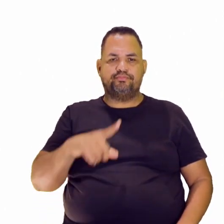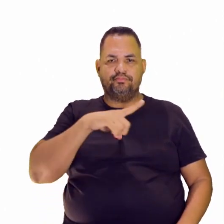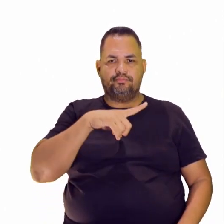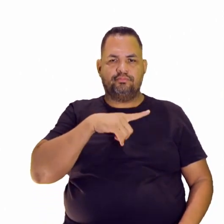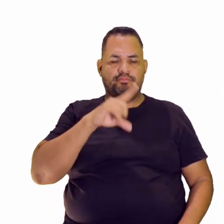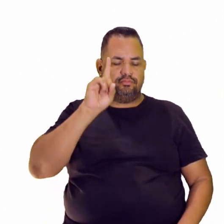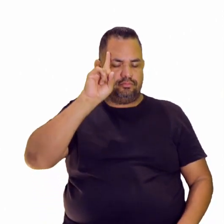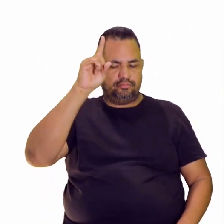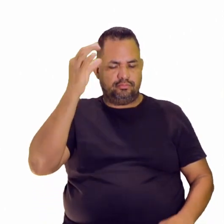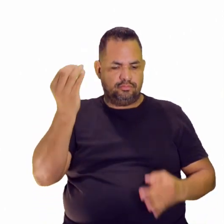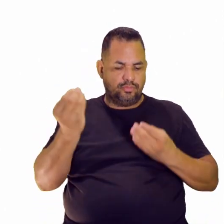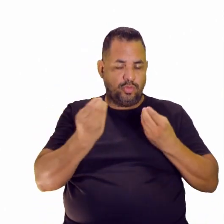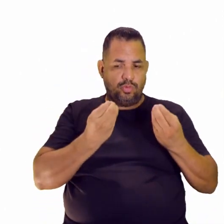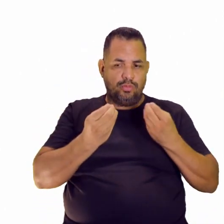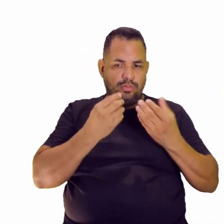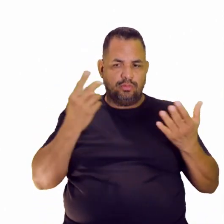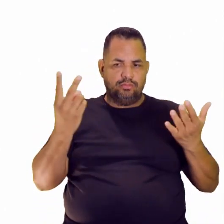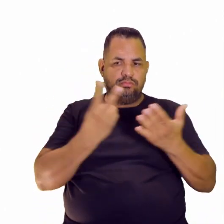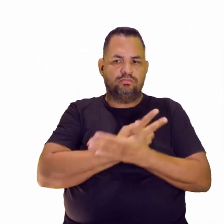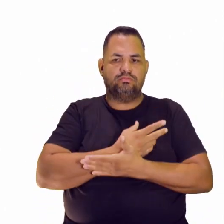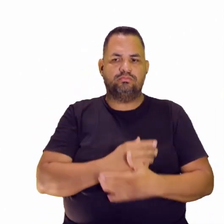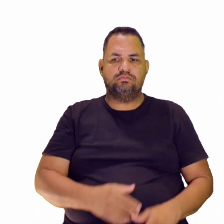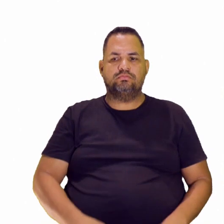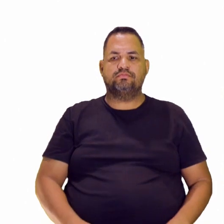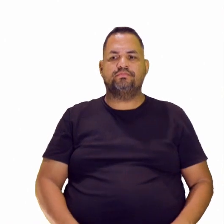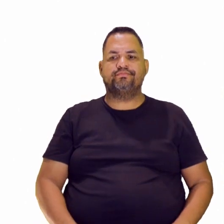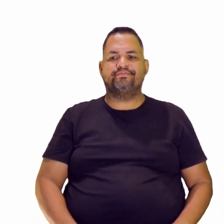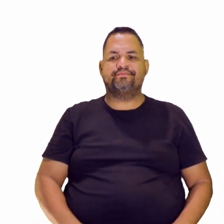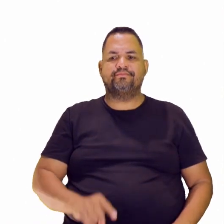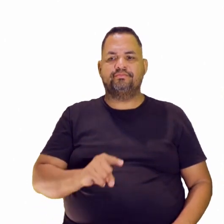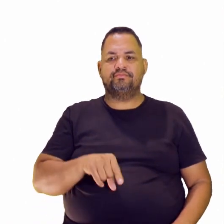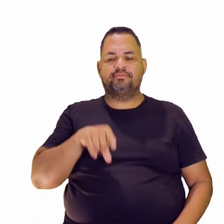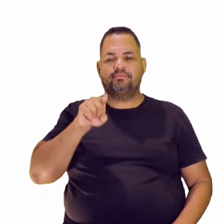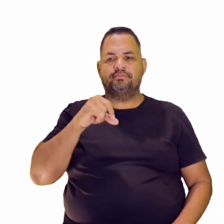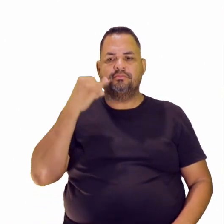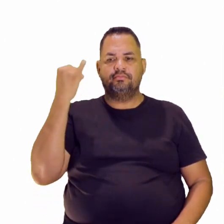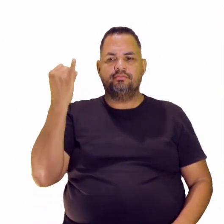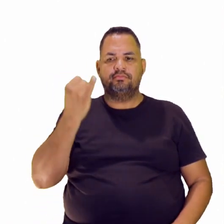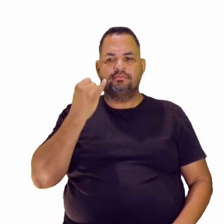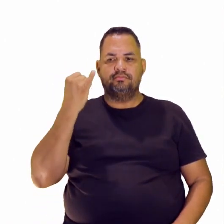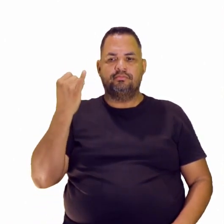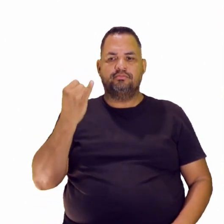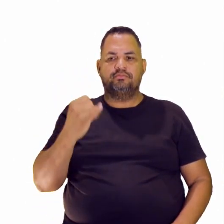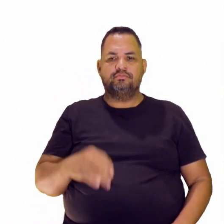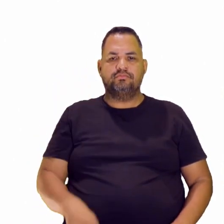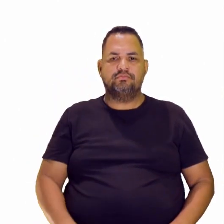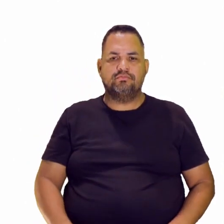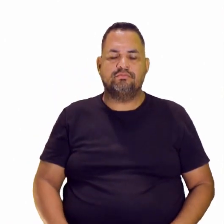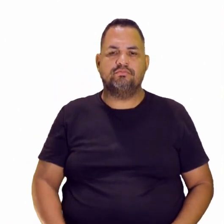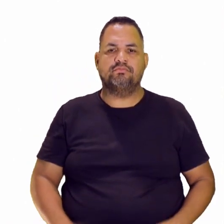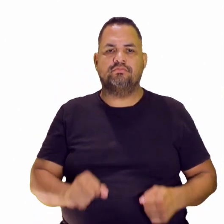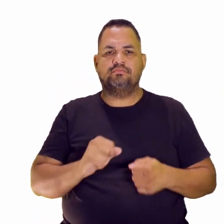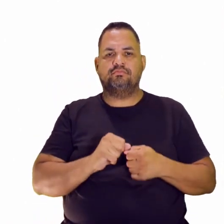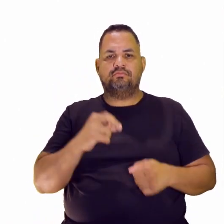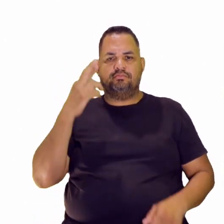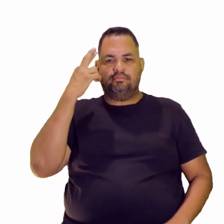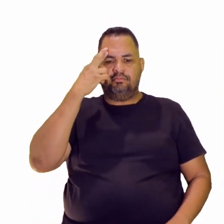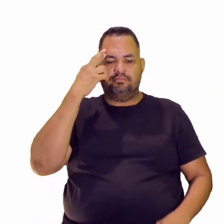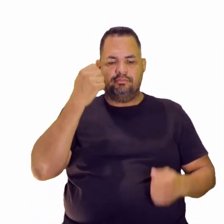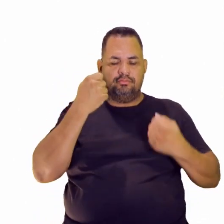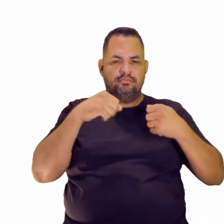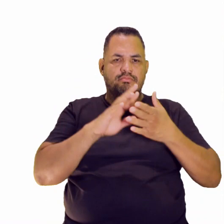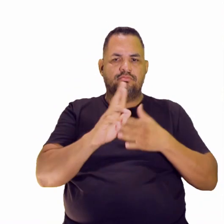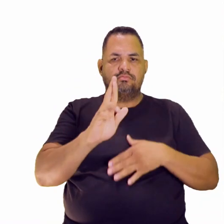a ideia, como foi que aconteceu. Então, é importante que você pare e faça uma reflexão para